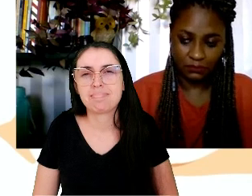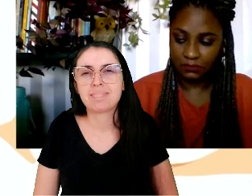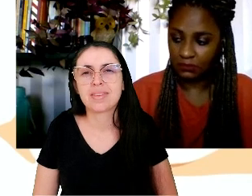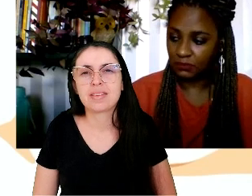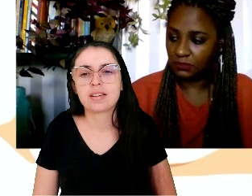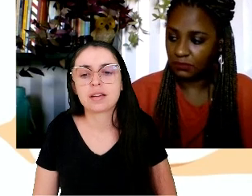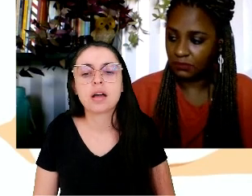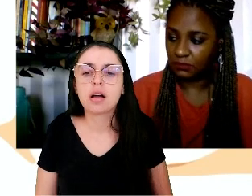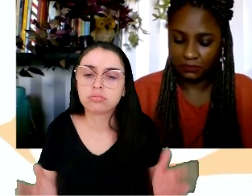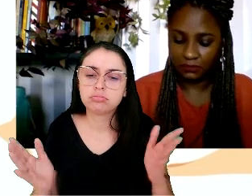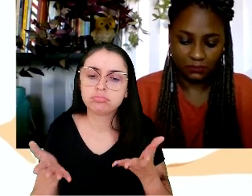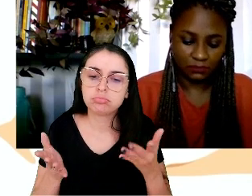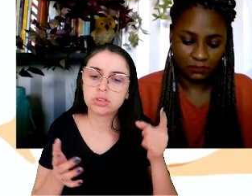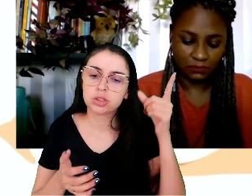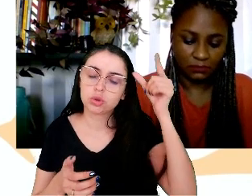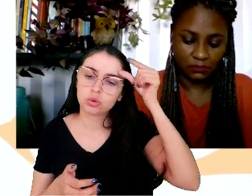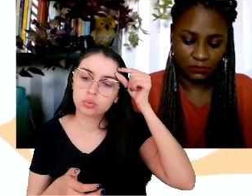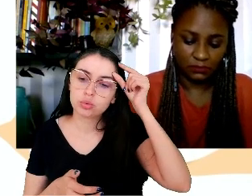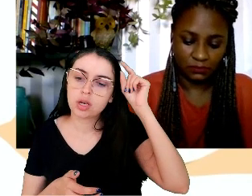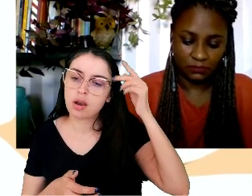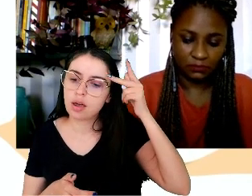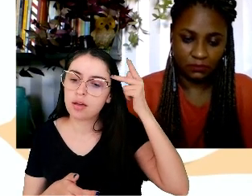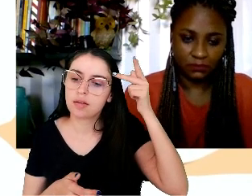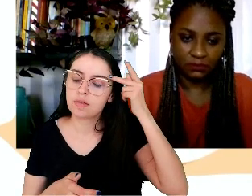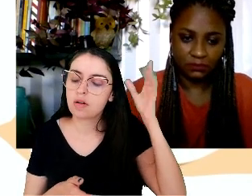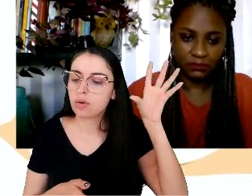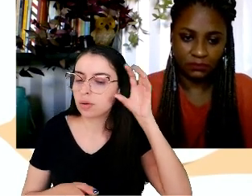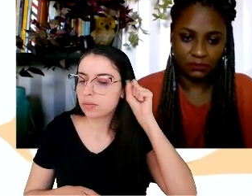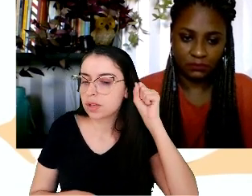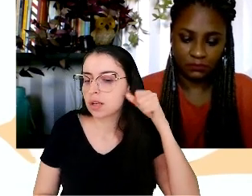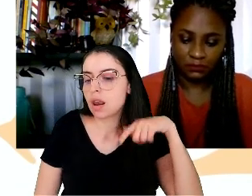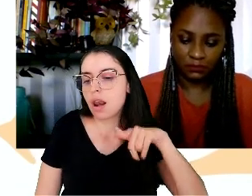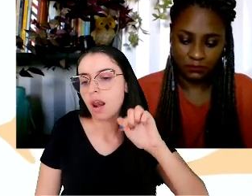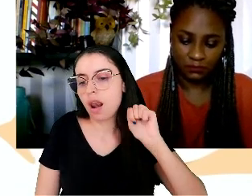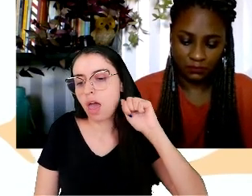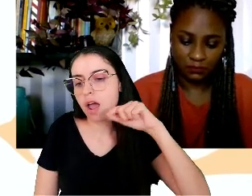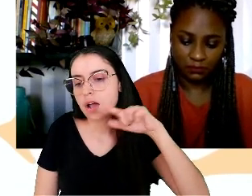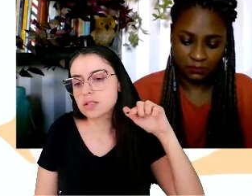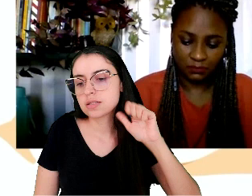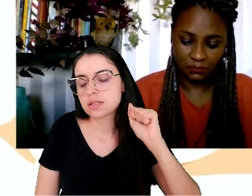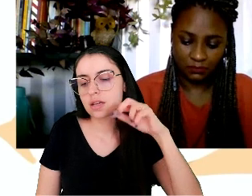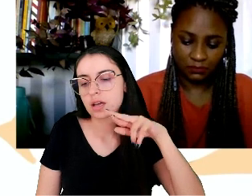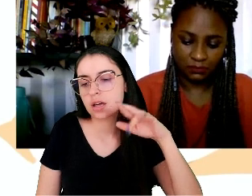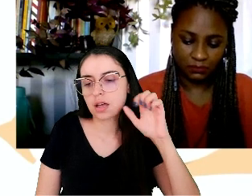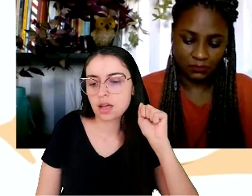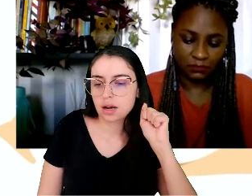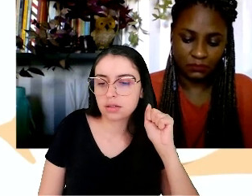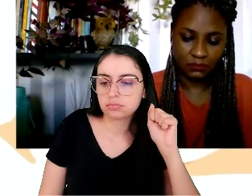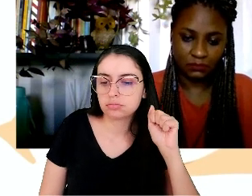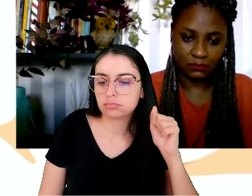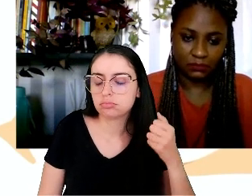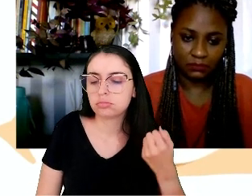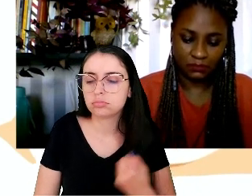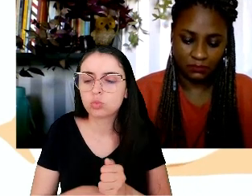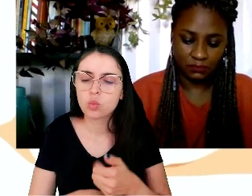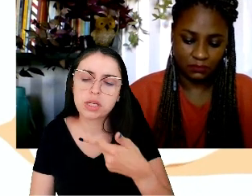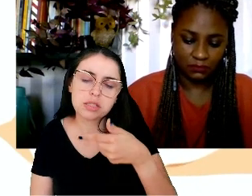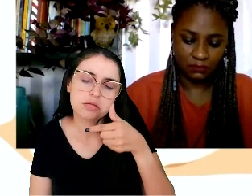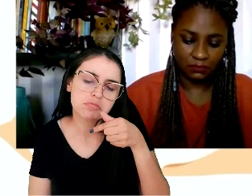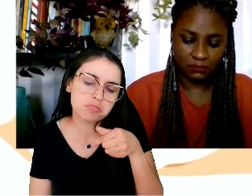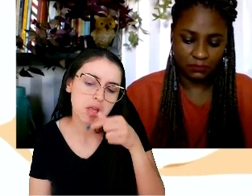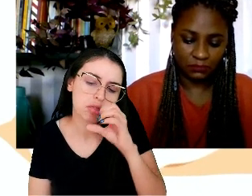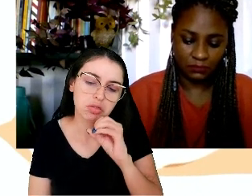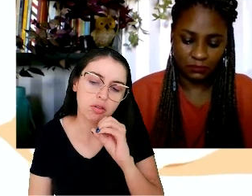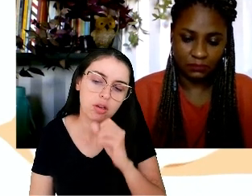que veio à lembrança agora, ouvindo a fala da doutora Lázara. Nos anos 70, quando essas mulheres se